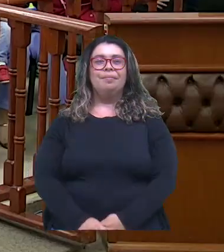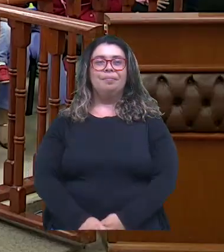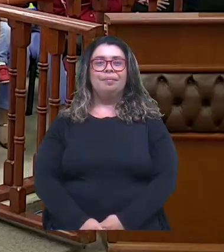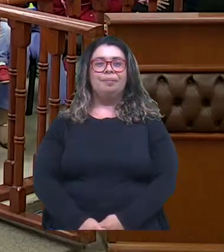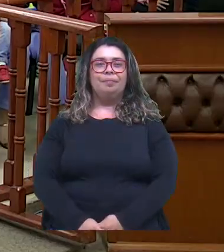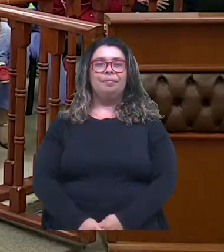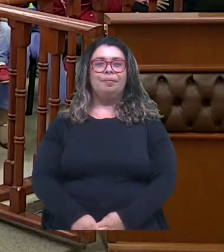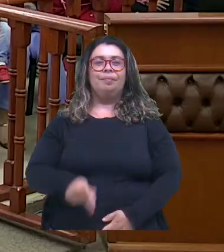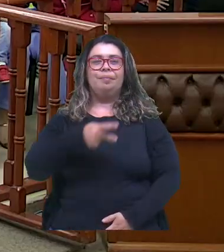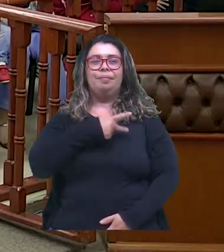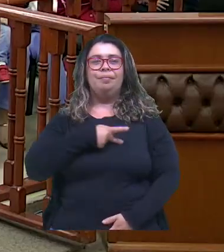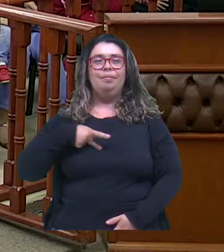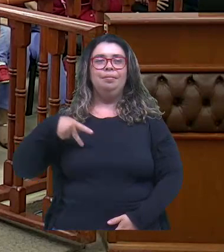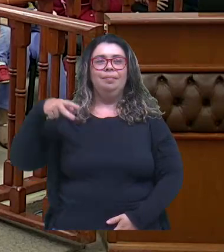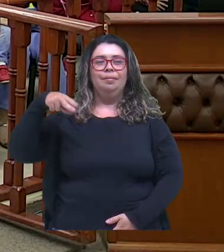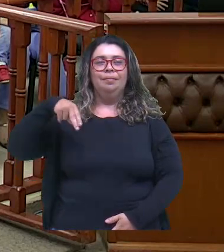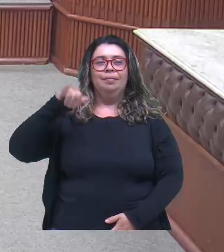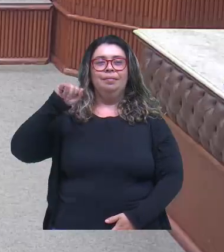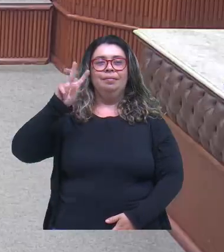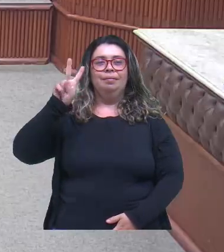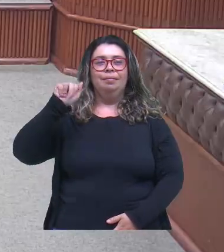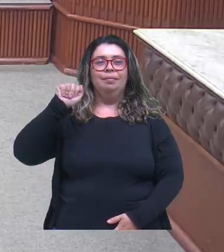Vereador Nivaldo dos Santos, por favor.